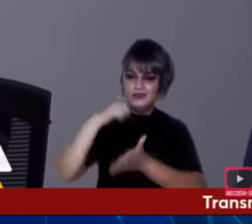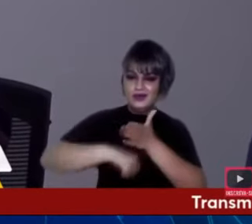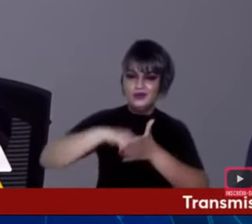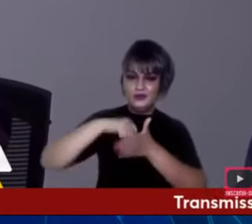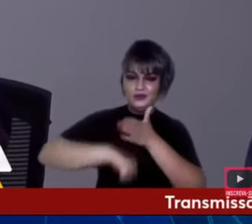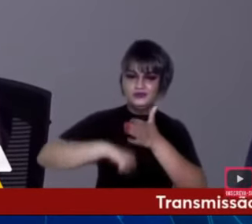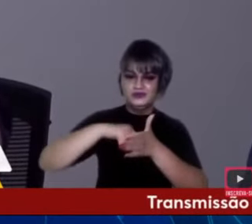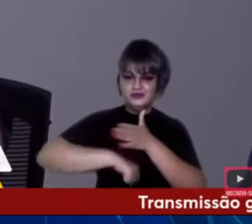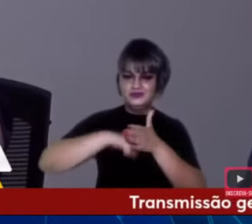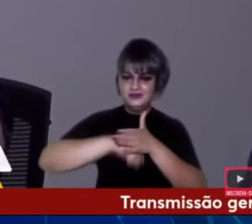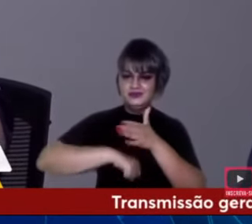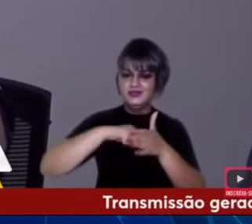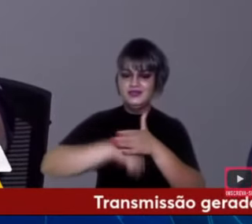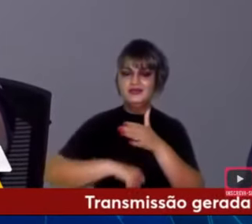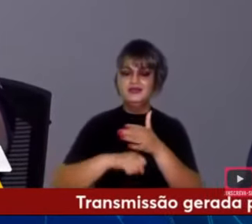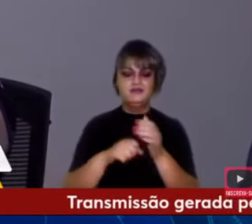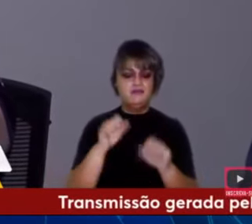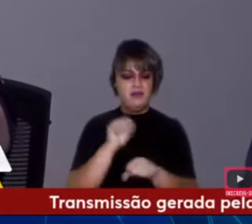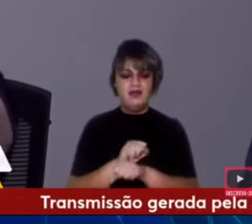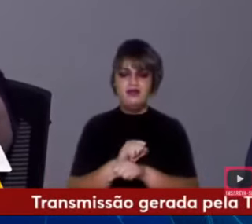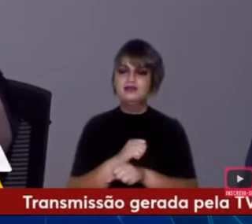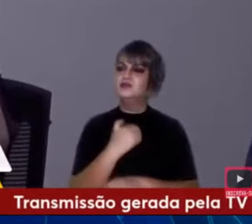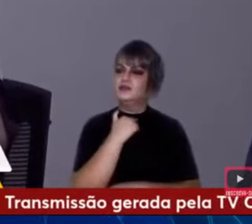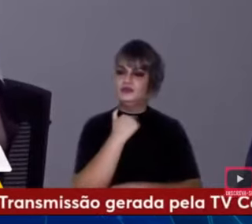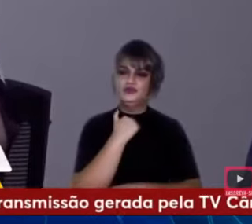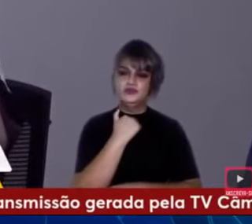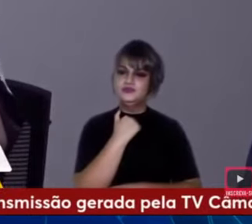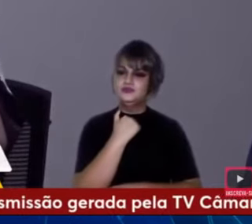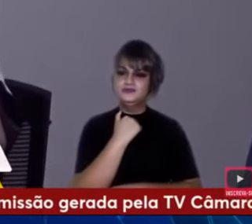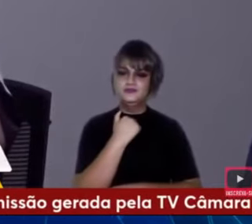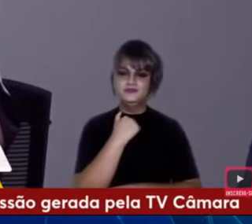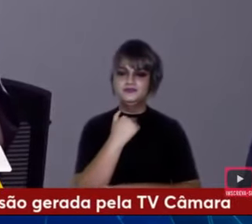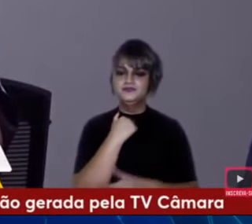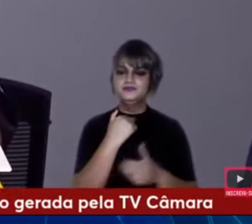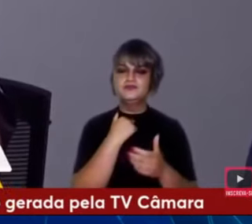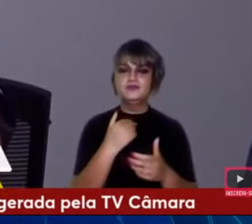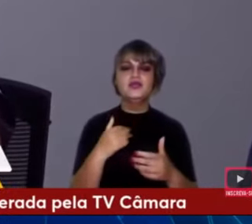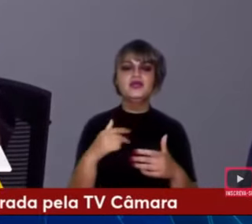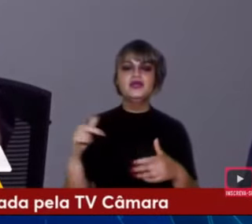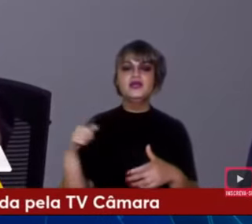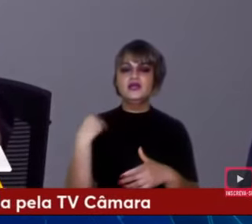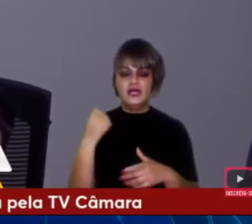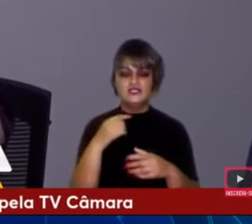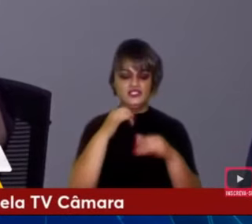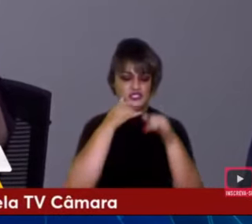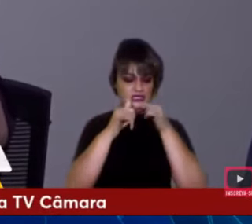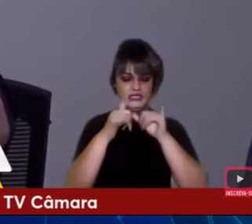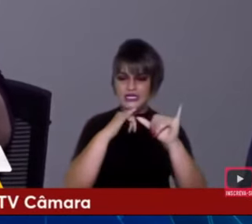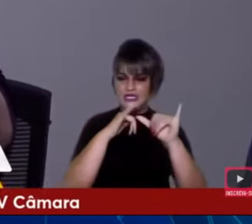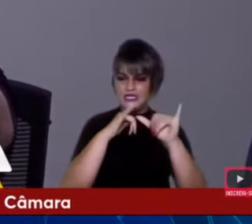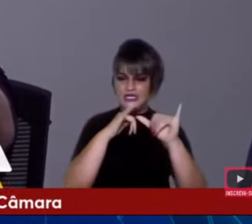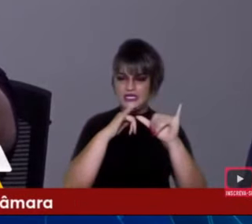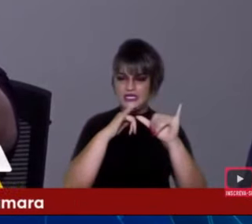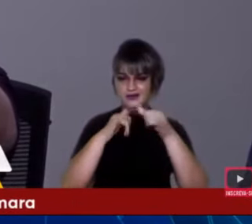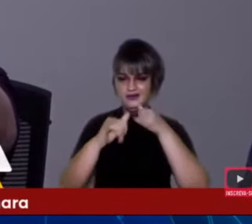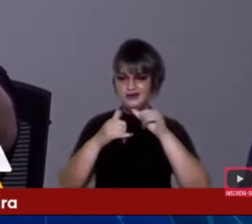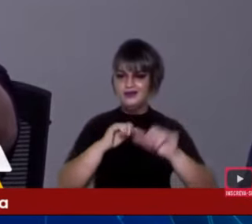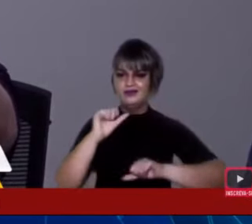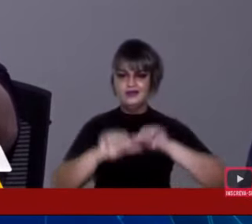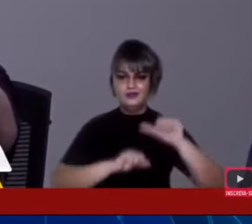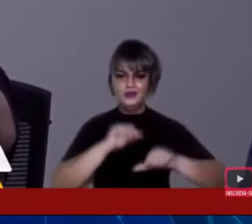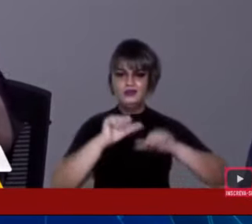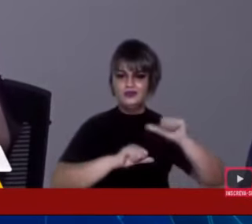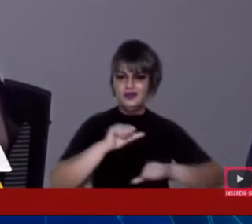pode ser interrompida. A nossa energia tem que se revigorar. Estamos